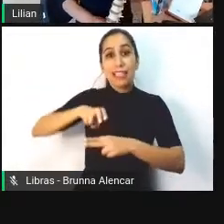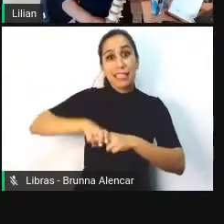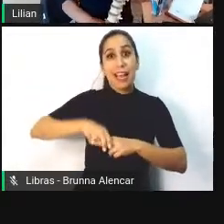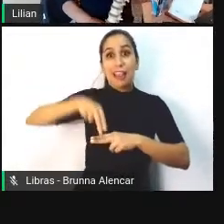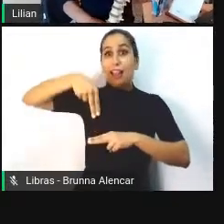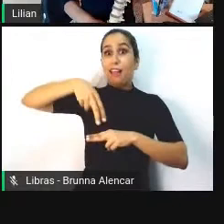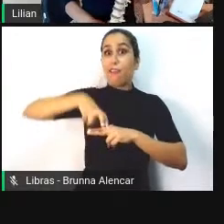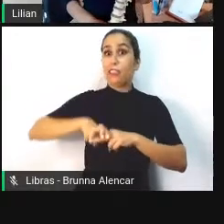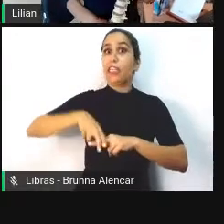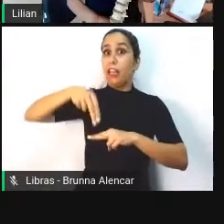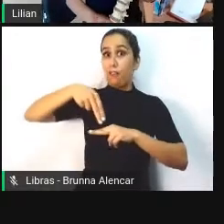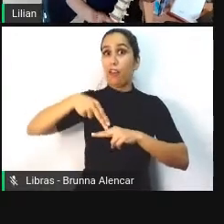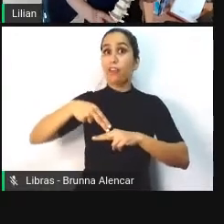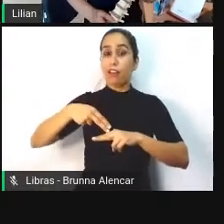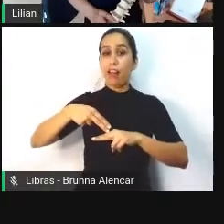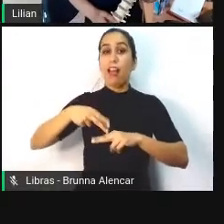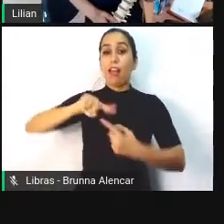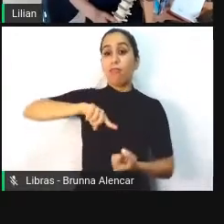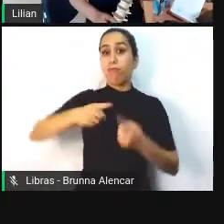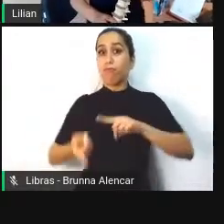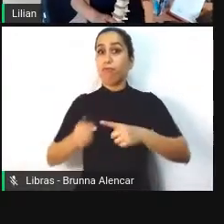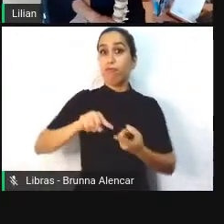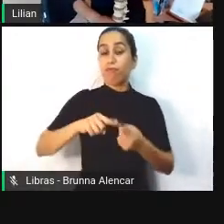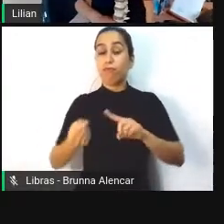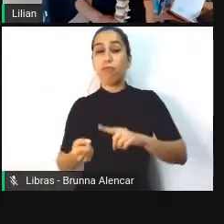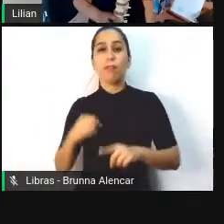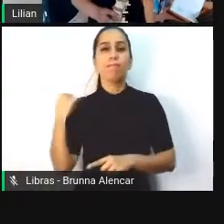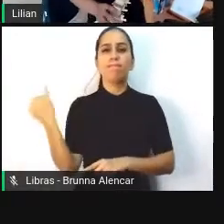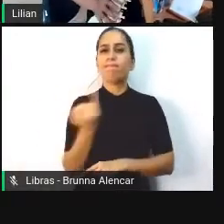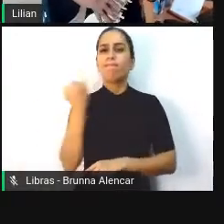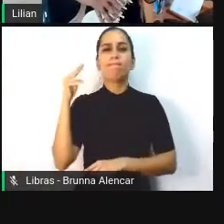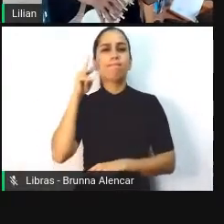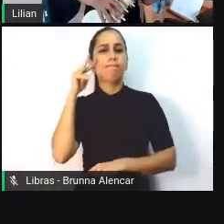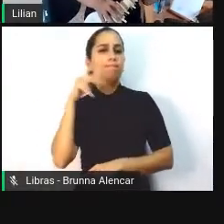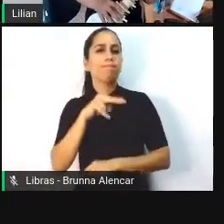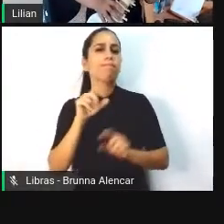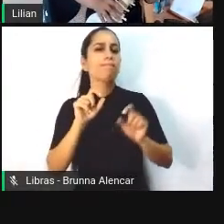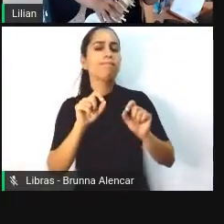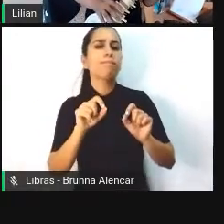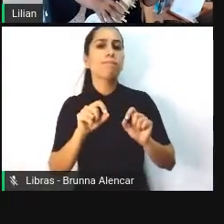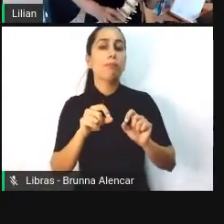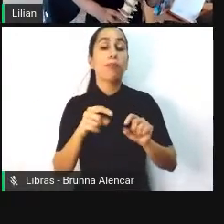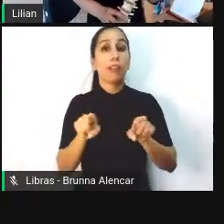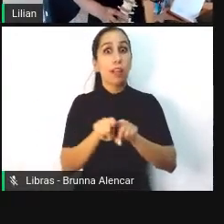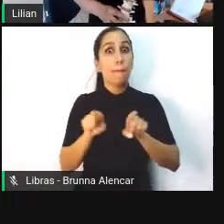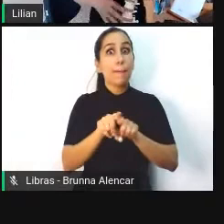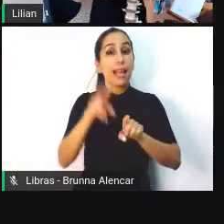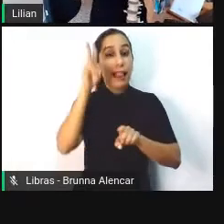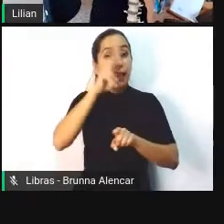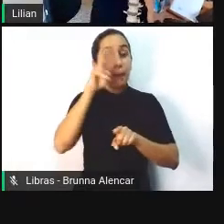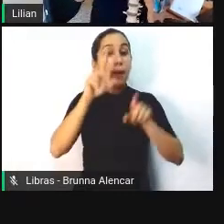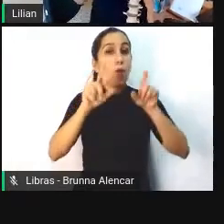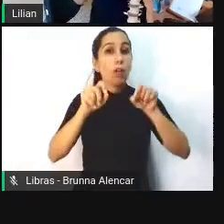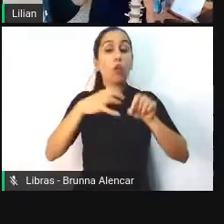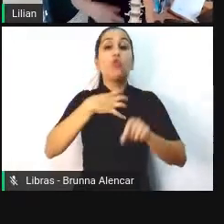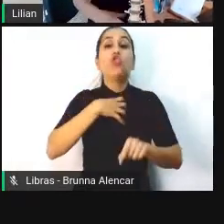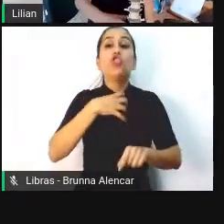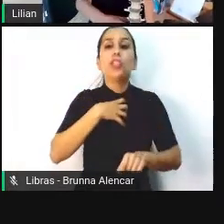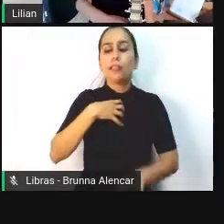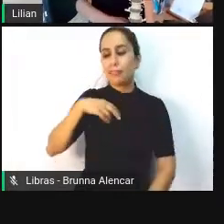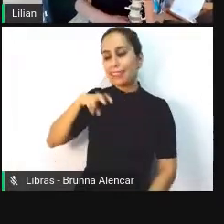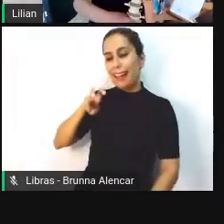em mente esse conceito, porque quando eu falar de ângulo da cadeira, vocês vão entender, vocês vão